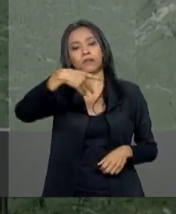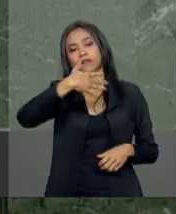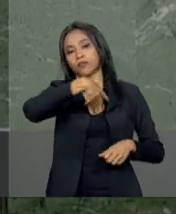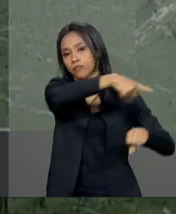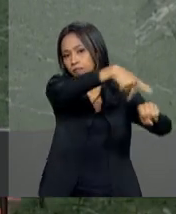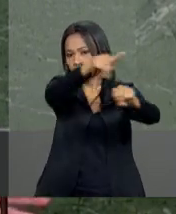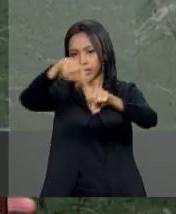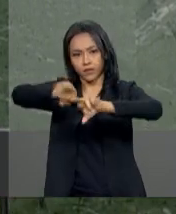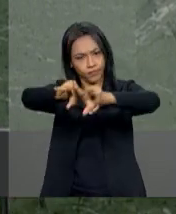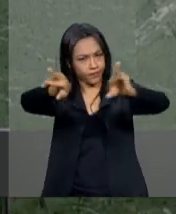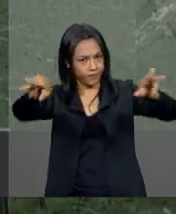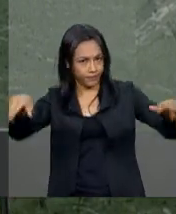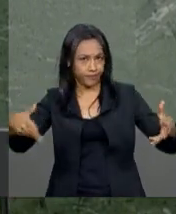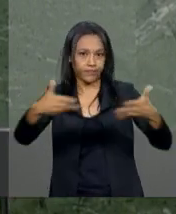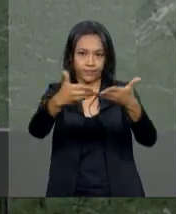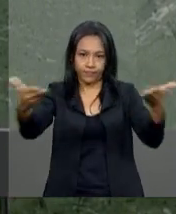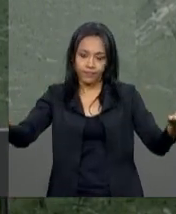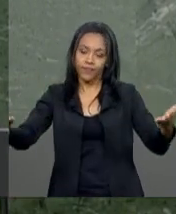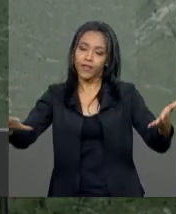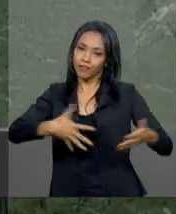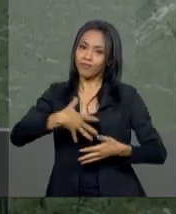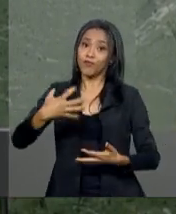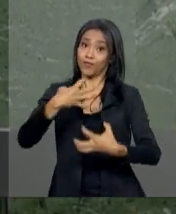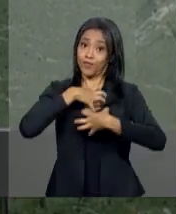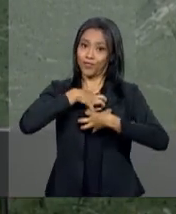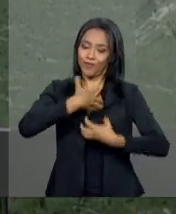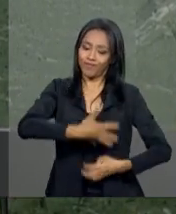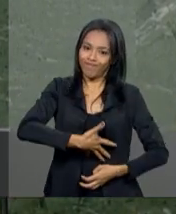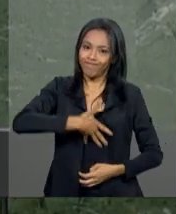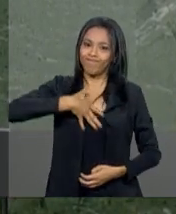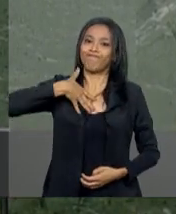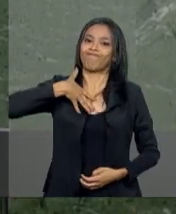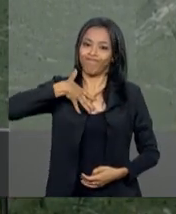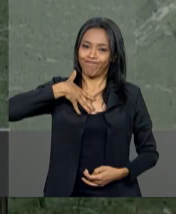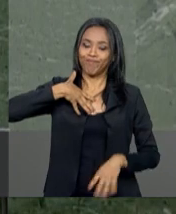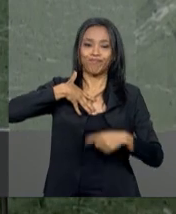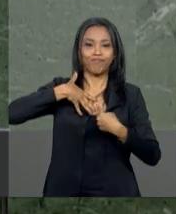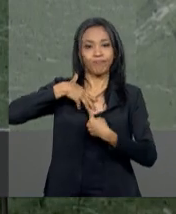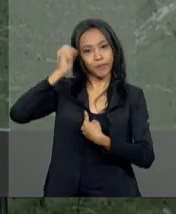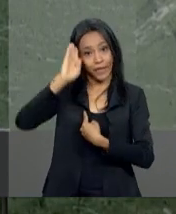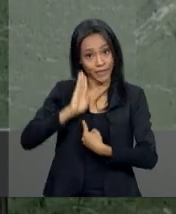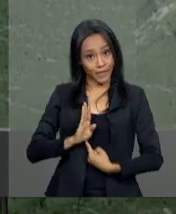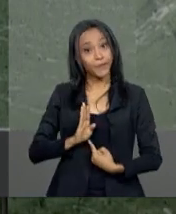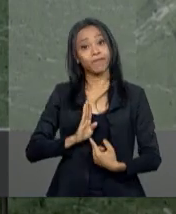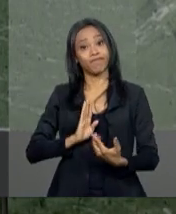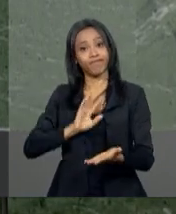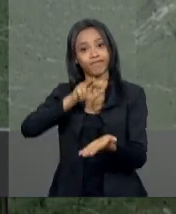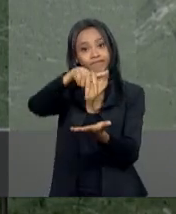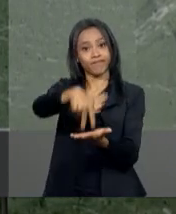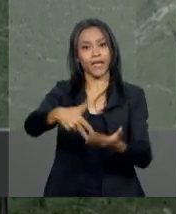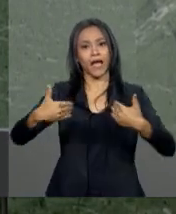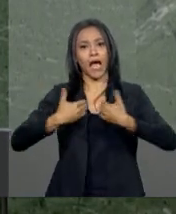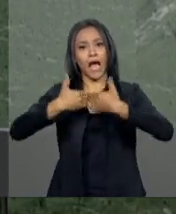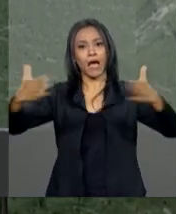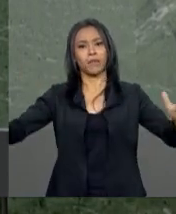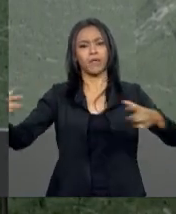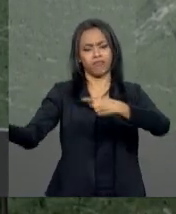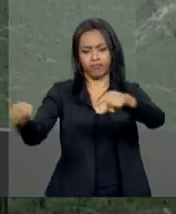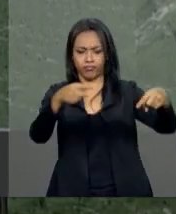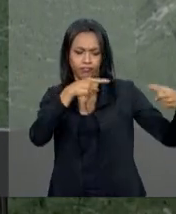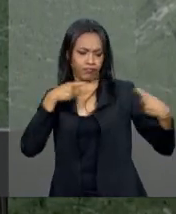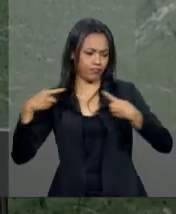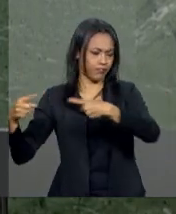é uma honra naturalmente para o brasil abrir este debate geral